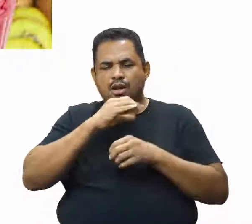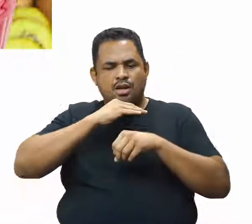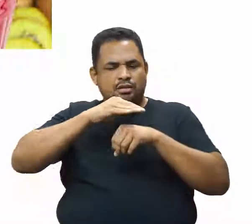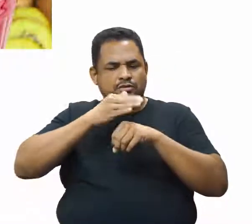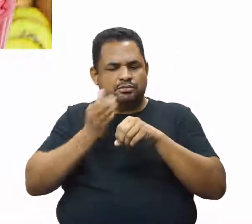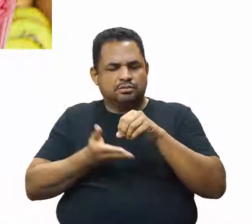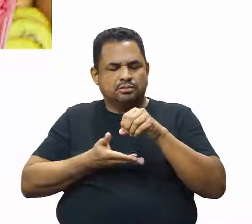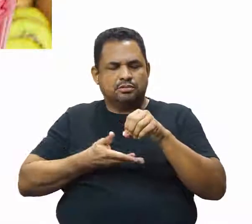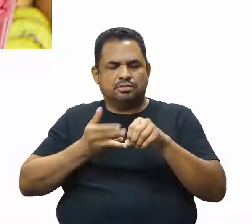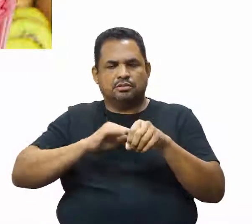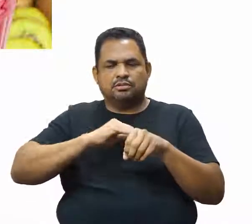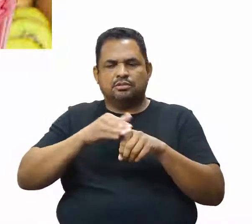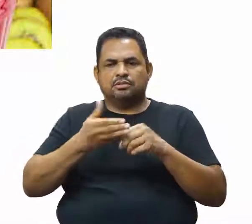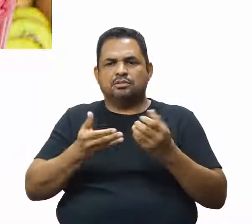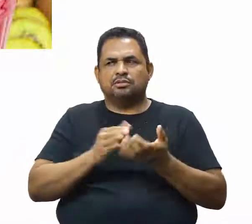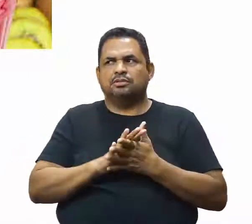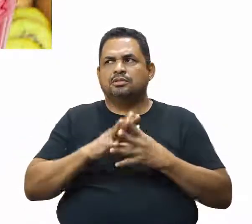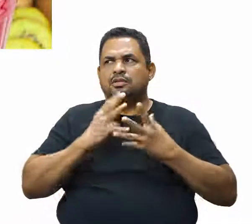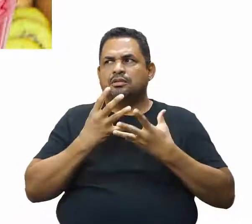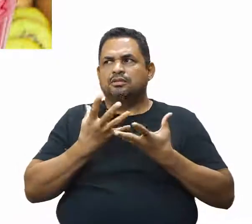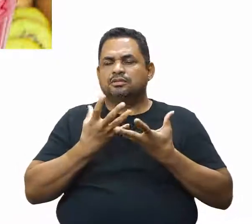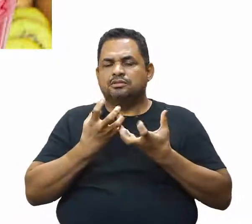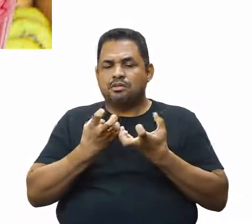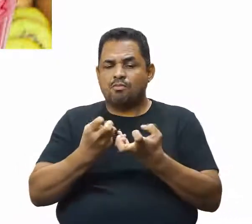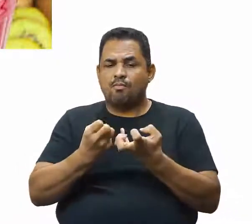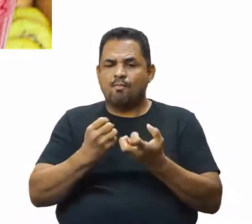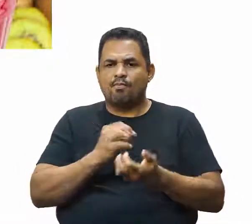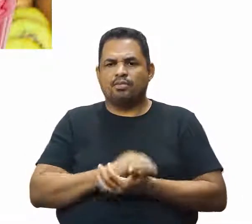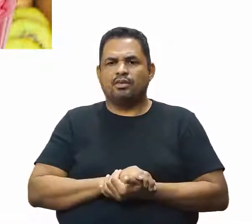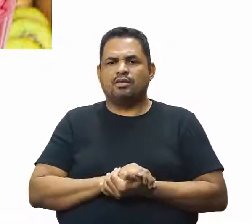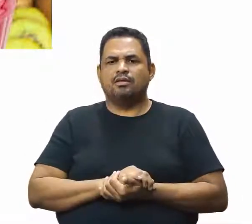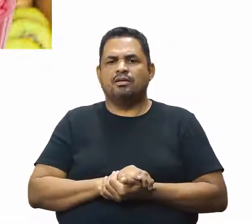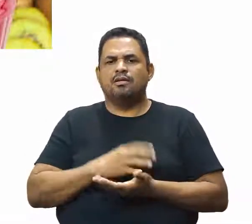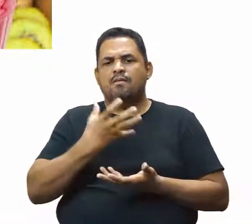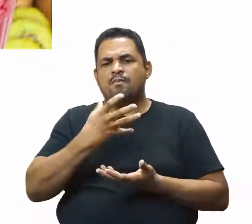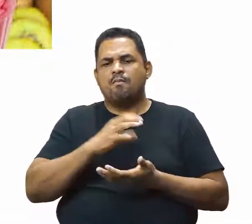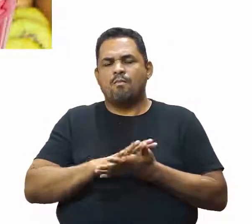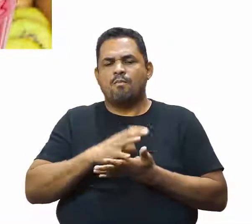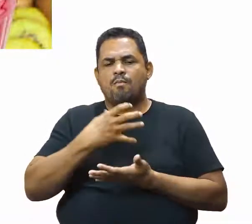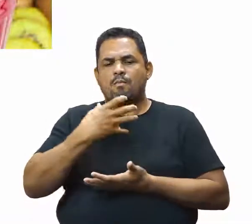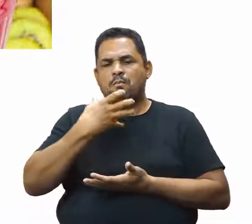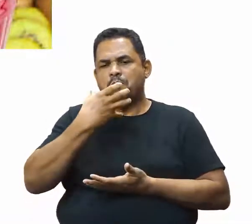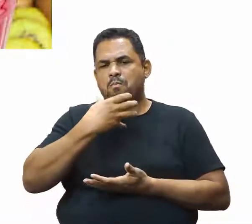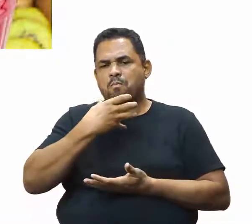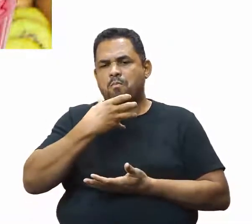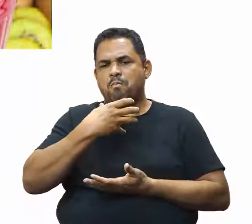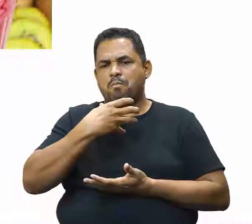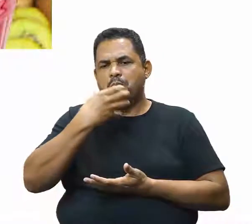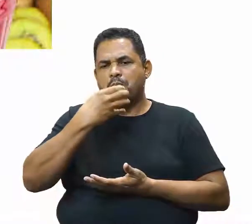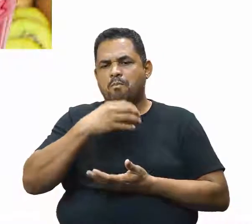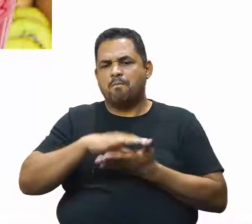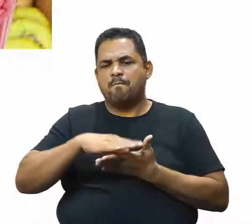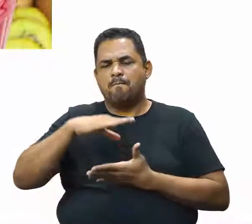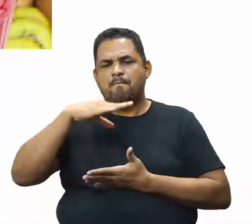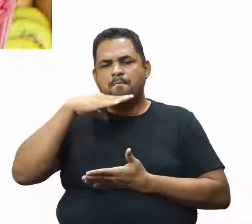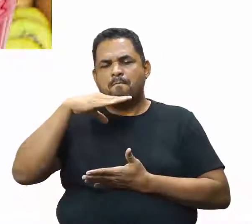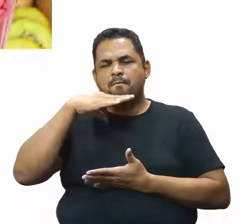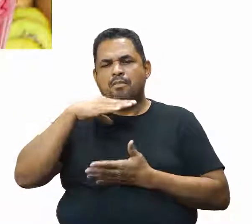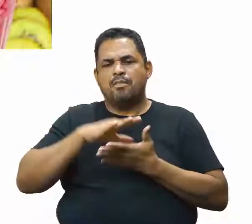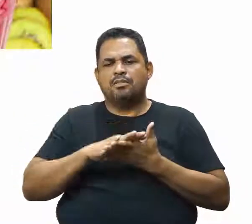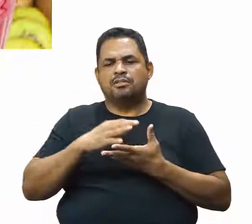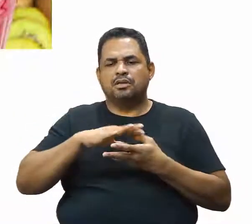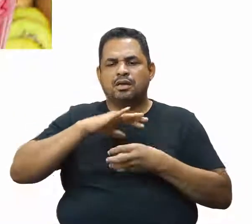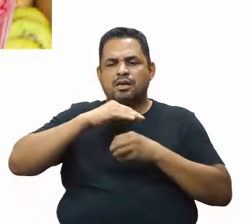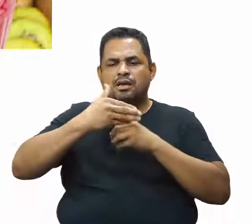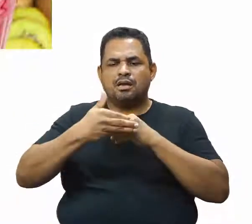desidratada, casca de laranja de manga, banana, a maçã, as